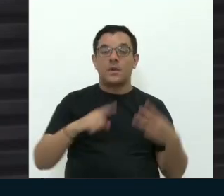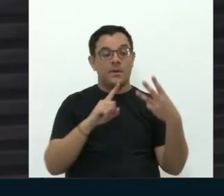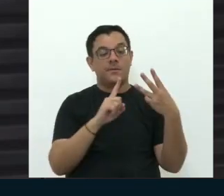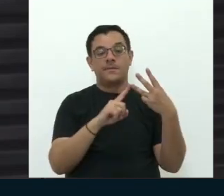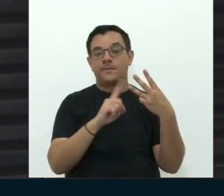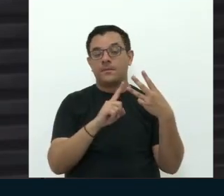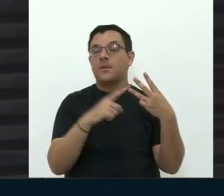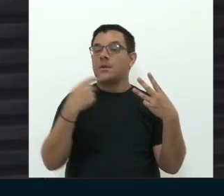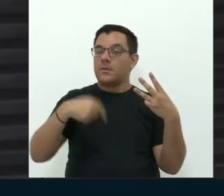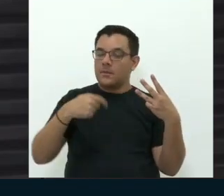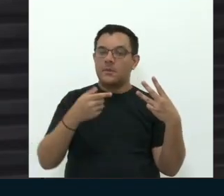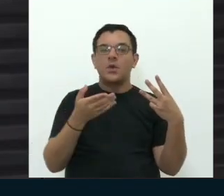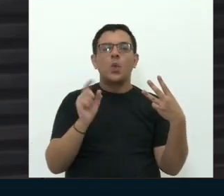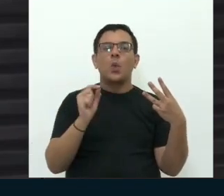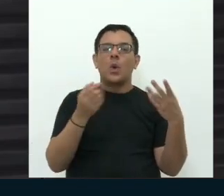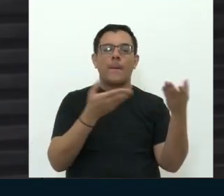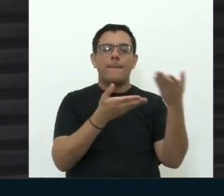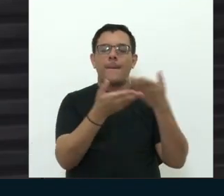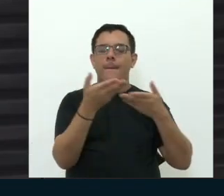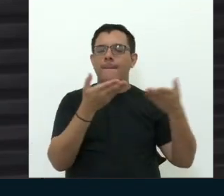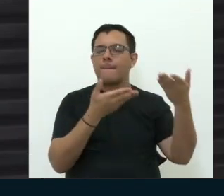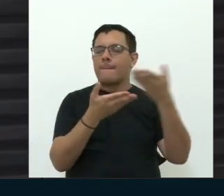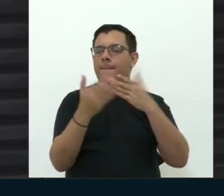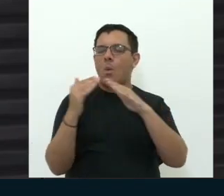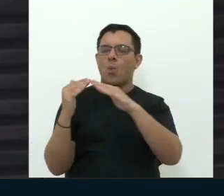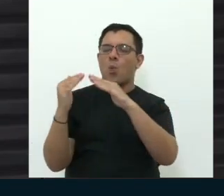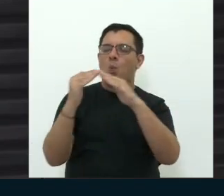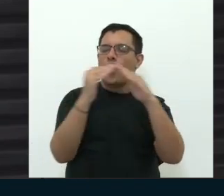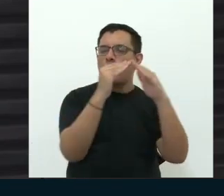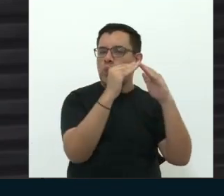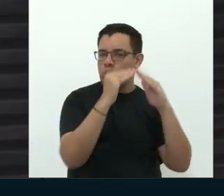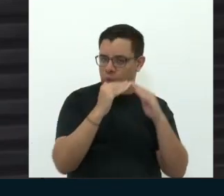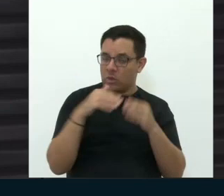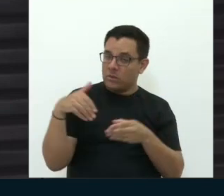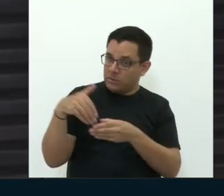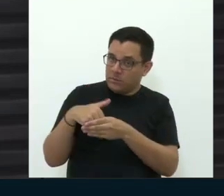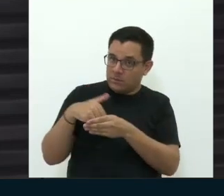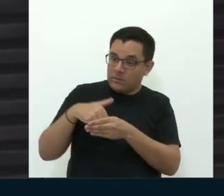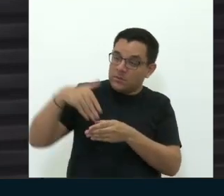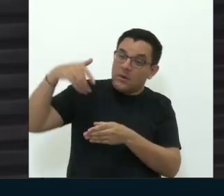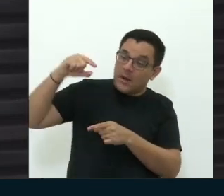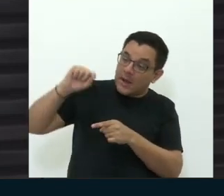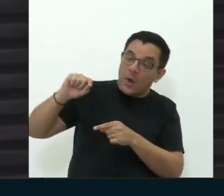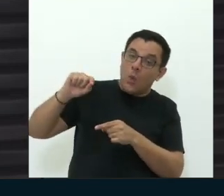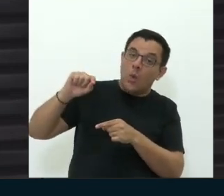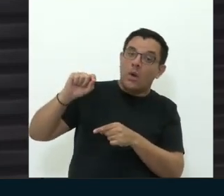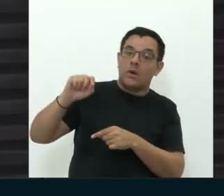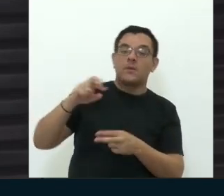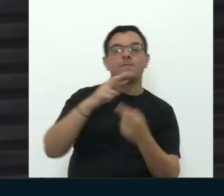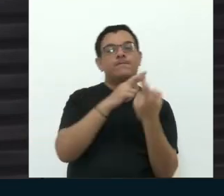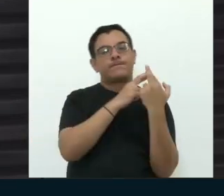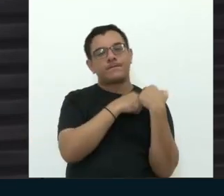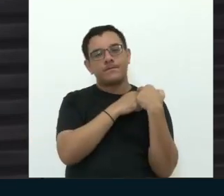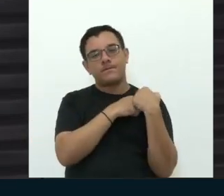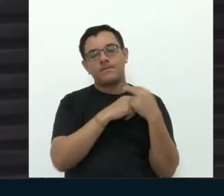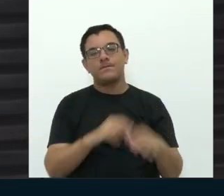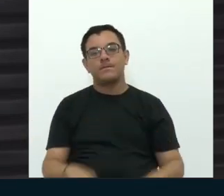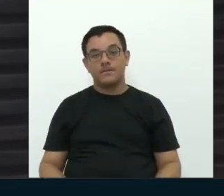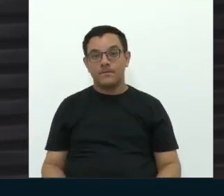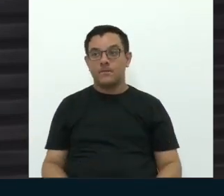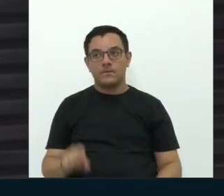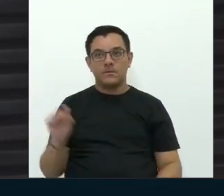se conciliar por meio da política o voto ele tem que ser responsável ele tem que ser